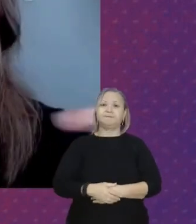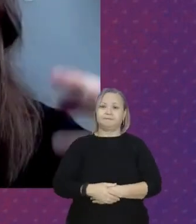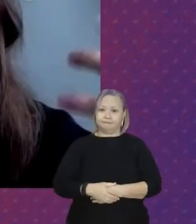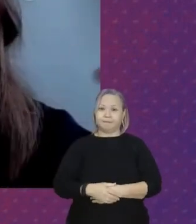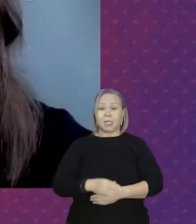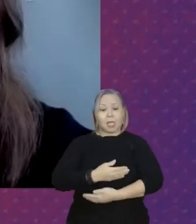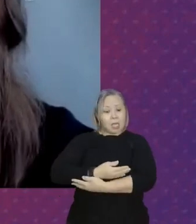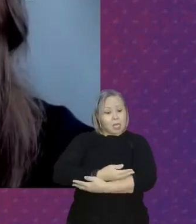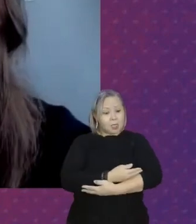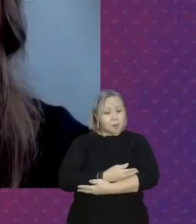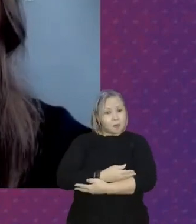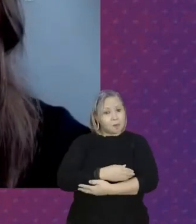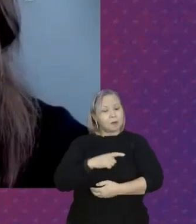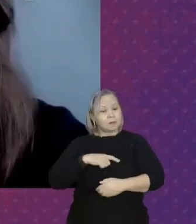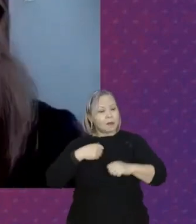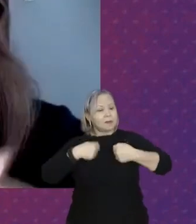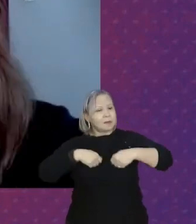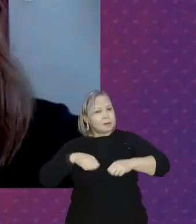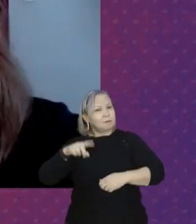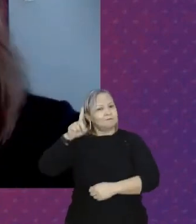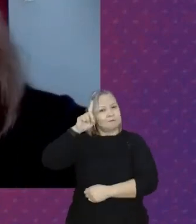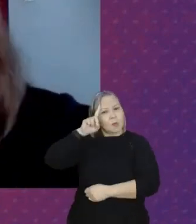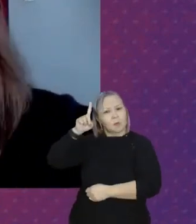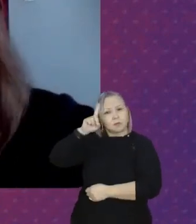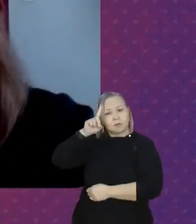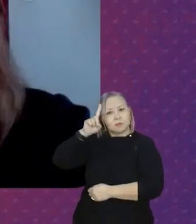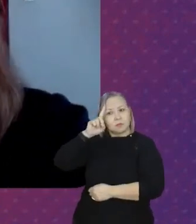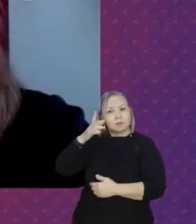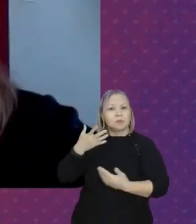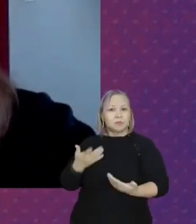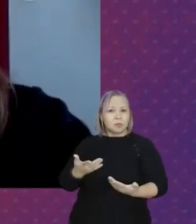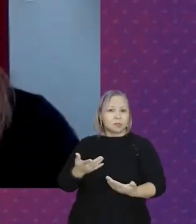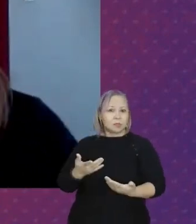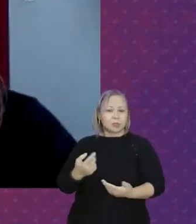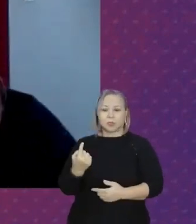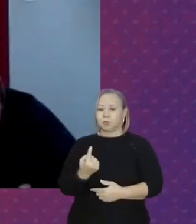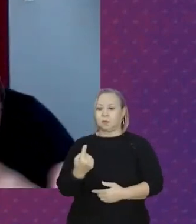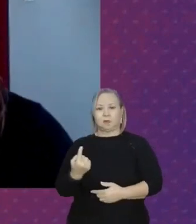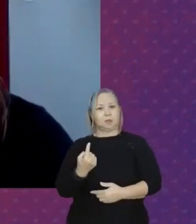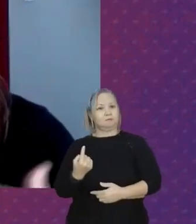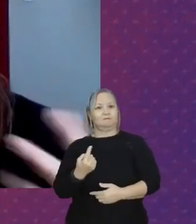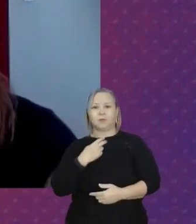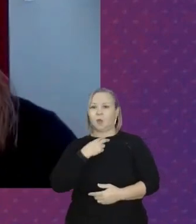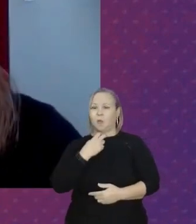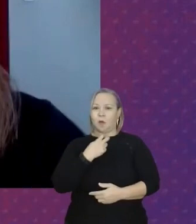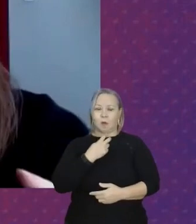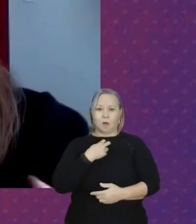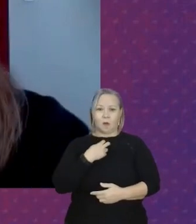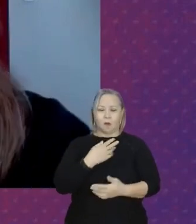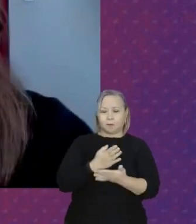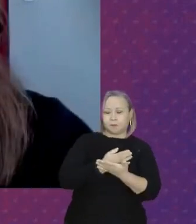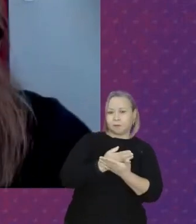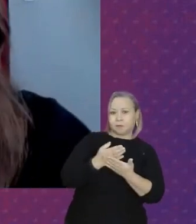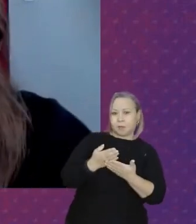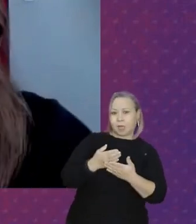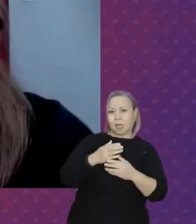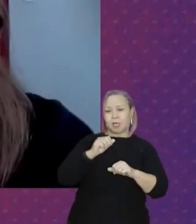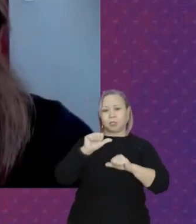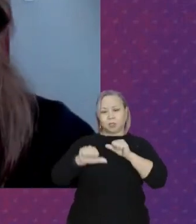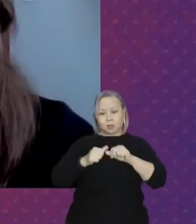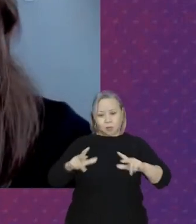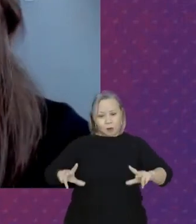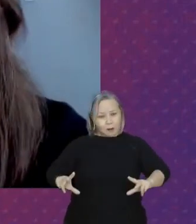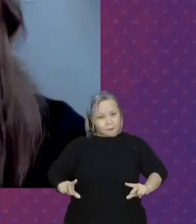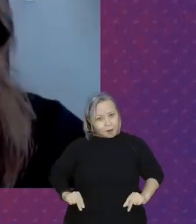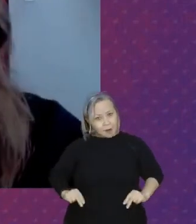esse bebê tem necessidades cotidianas que ele não pode satisfazer sozinho, né? Então, desde trocar